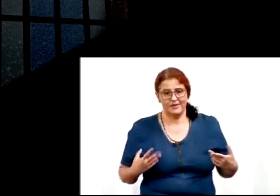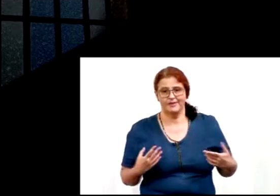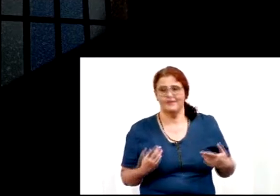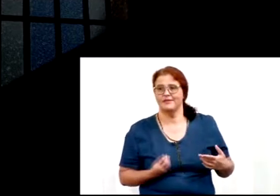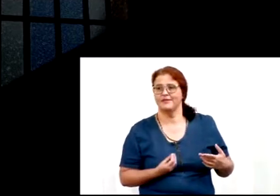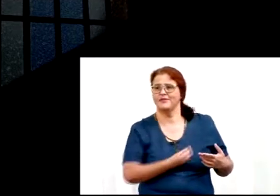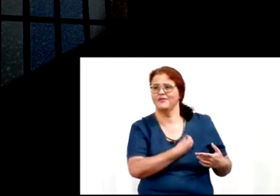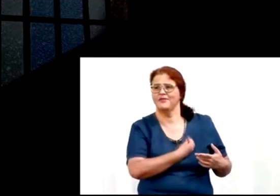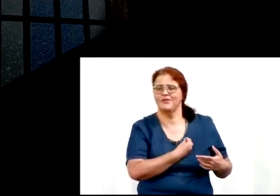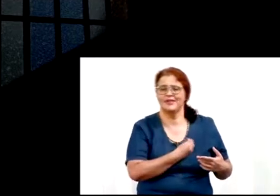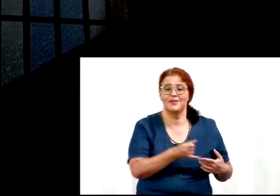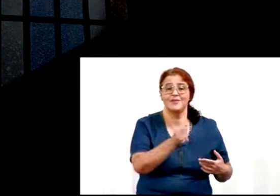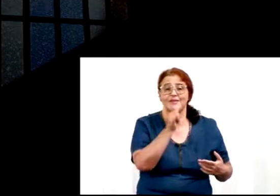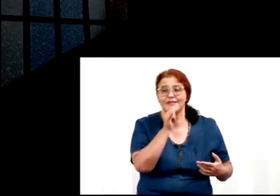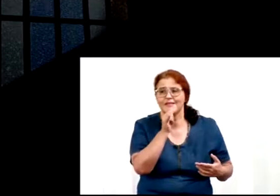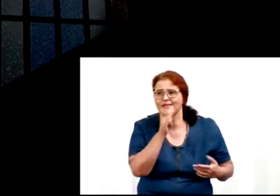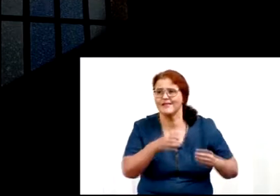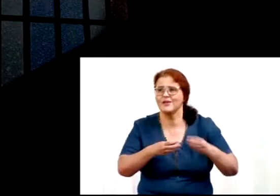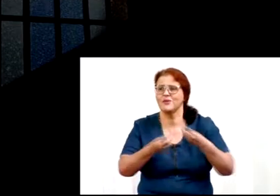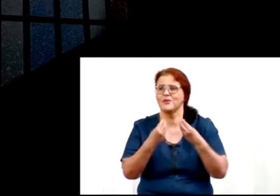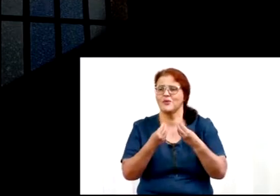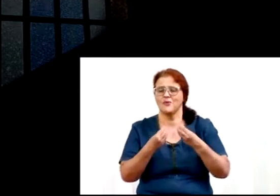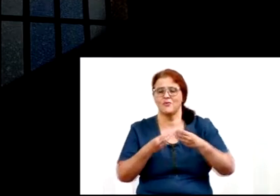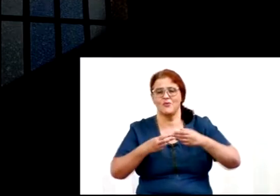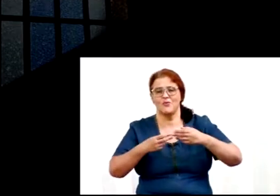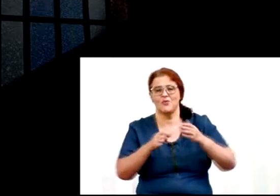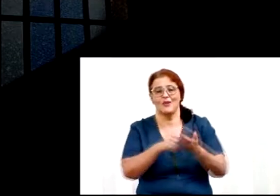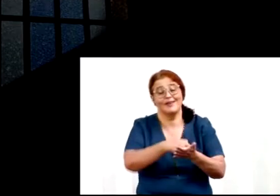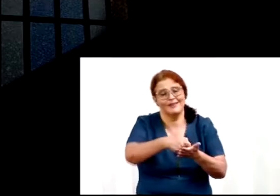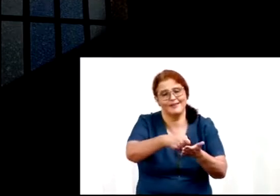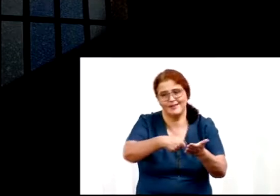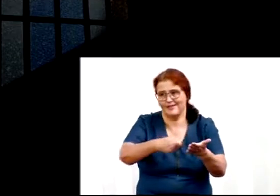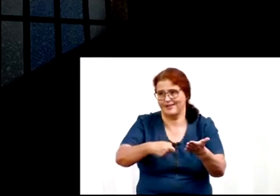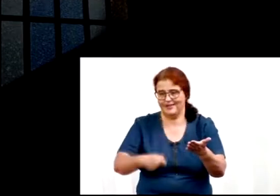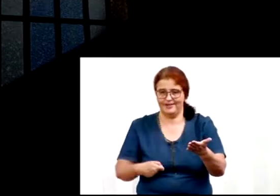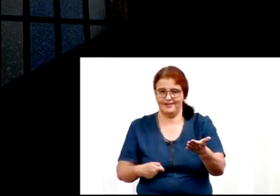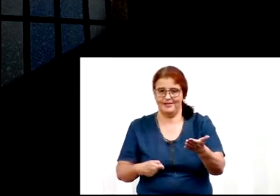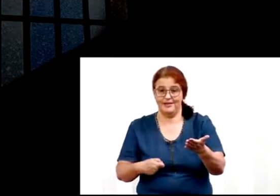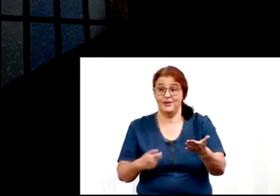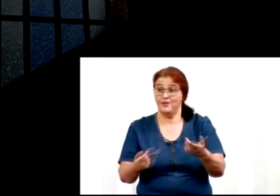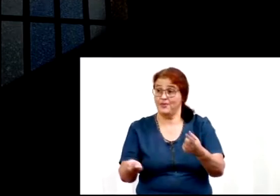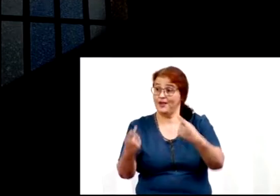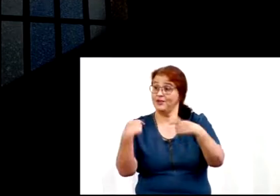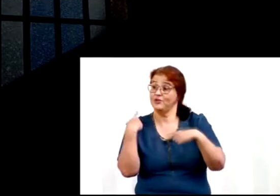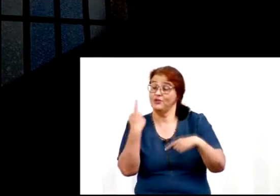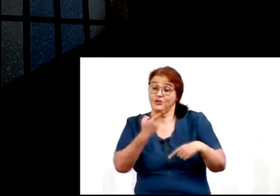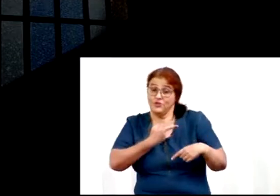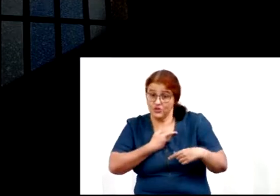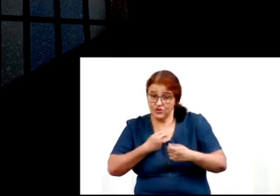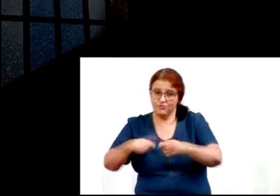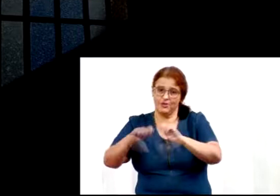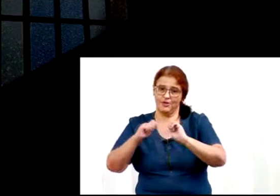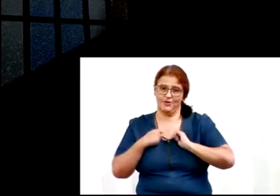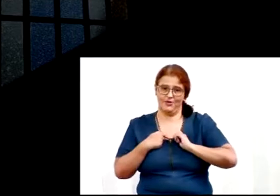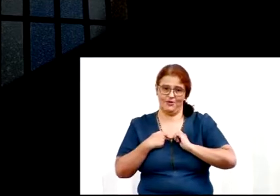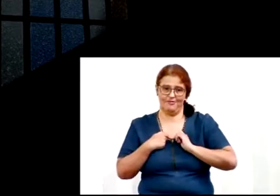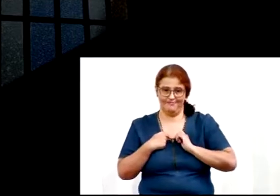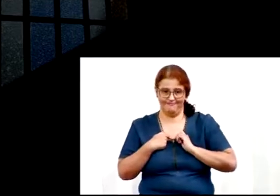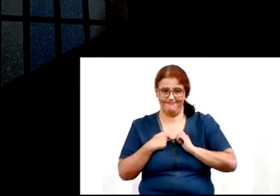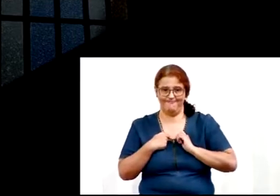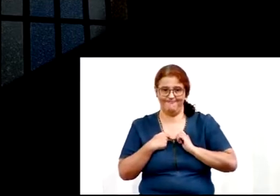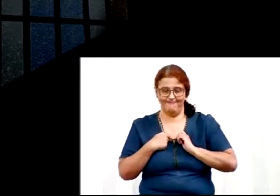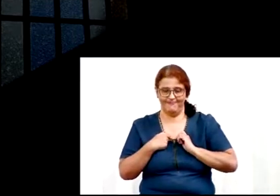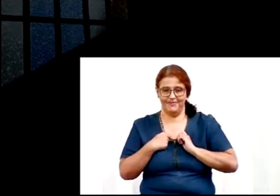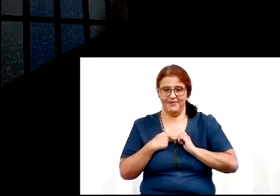como exemplos e foram escritas para a advertência nossa, de nós outros,